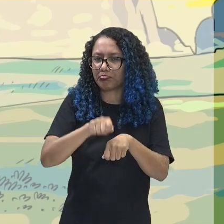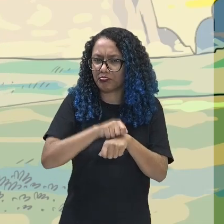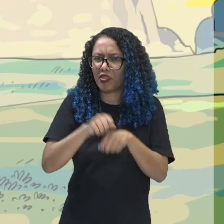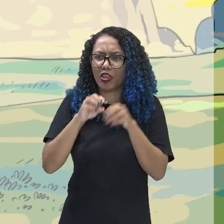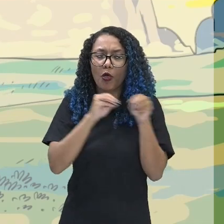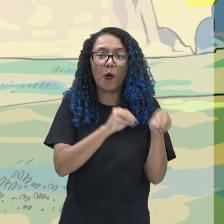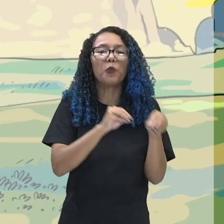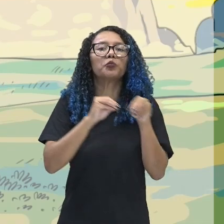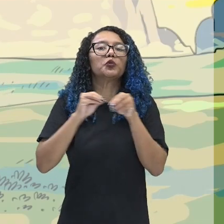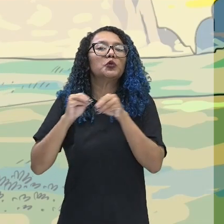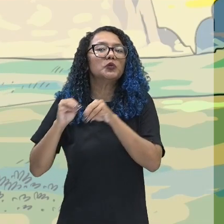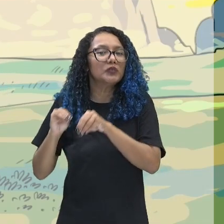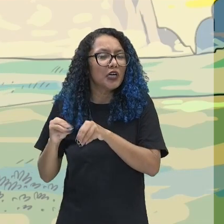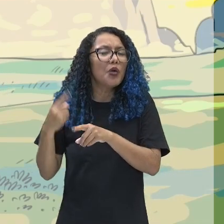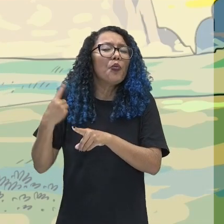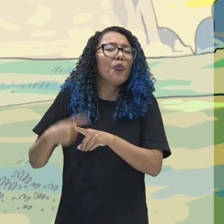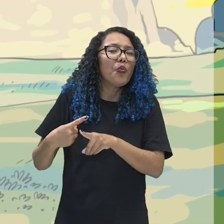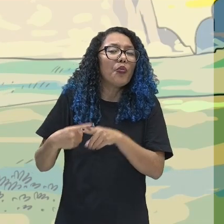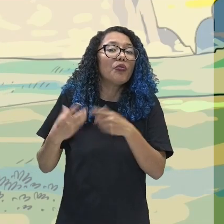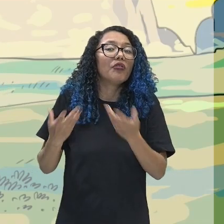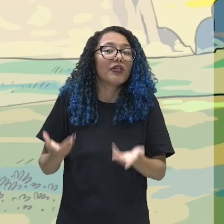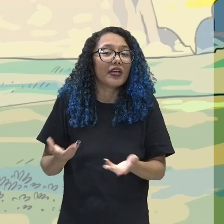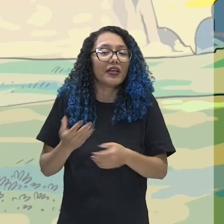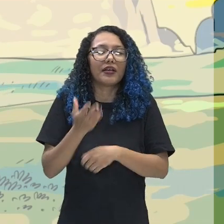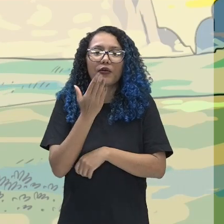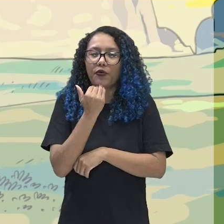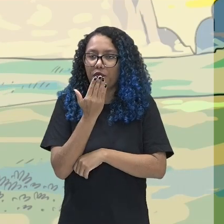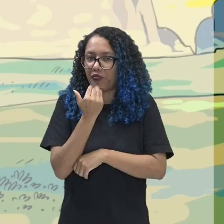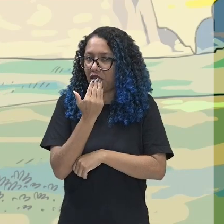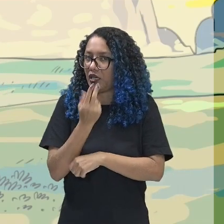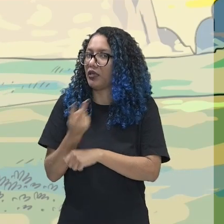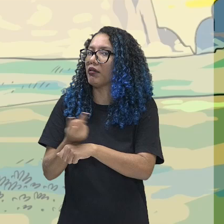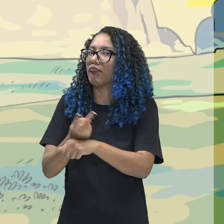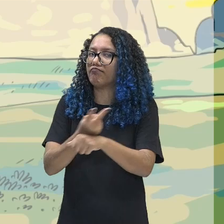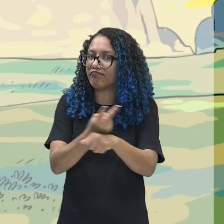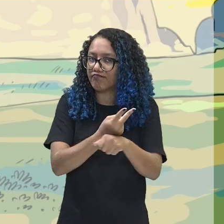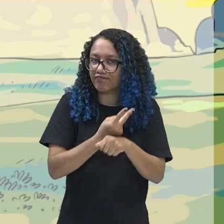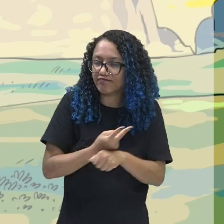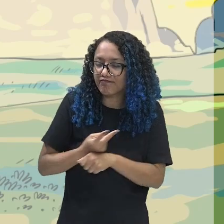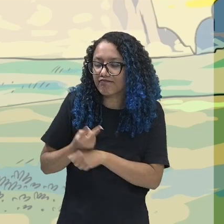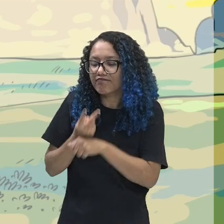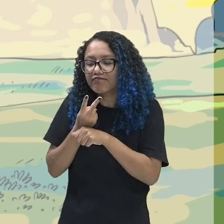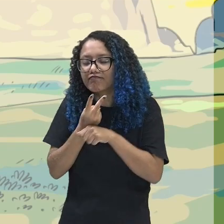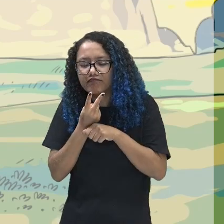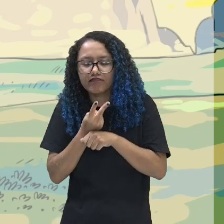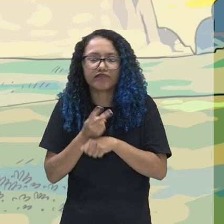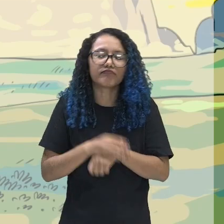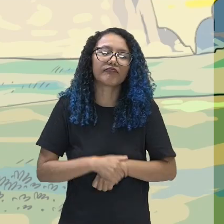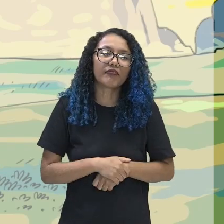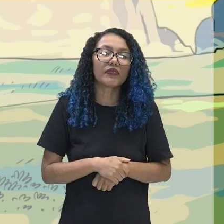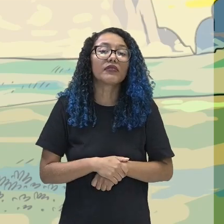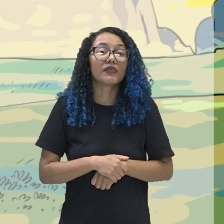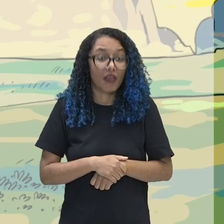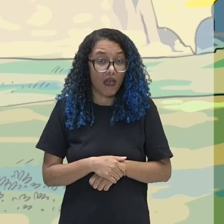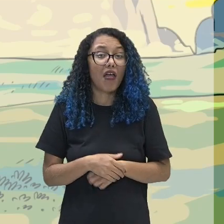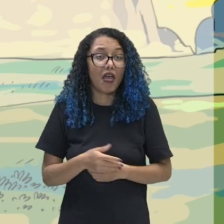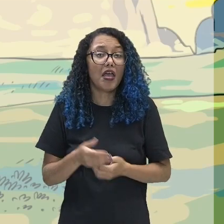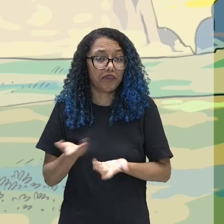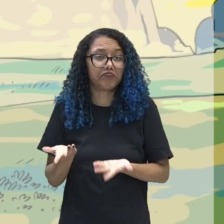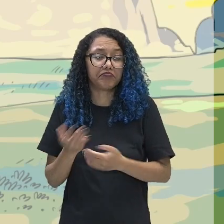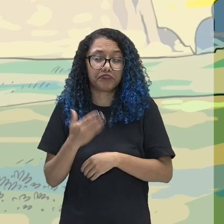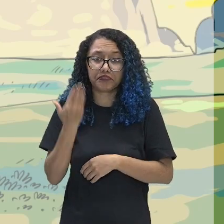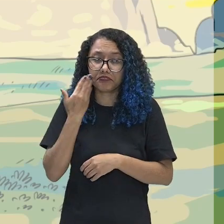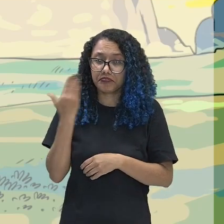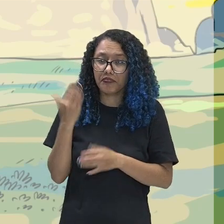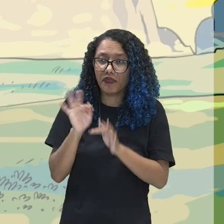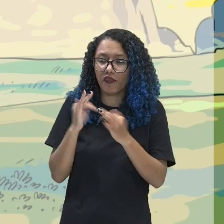de um local para o outro justamente em busca de alimentos. Galera, os nossos ancestrais, eles viviam